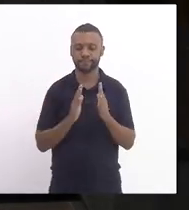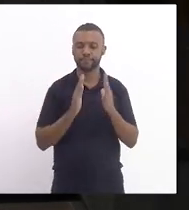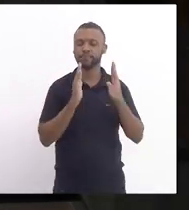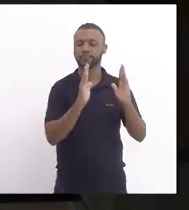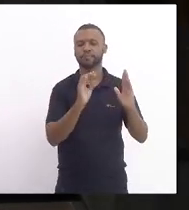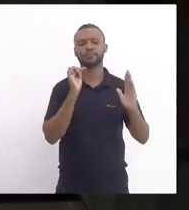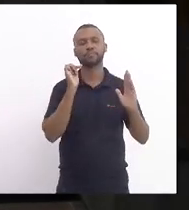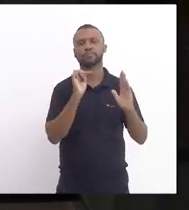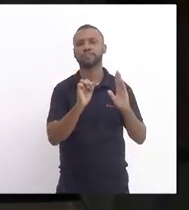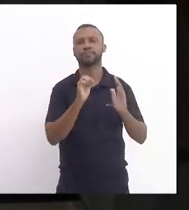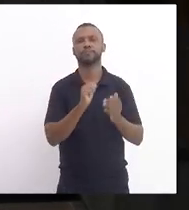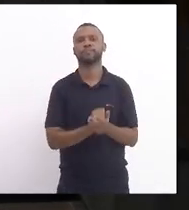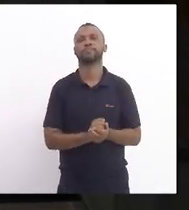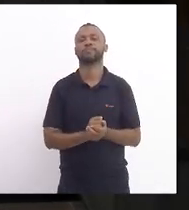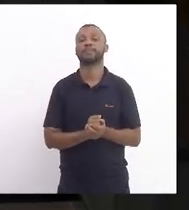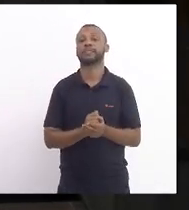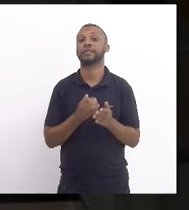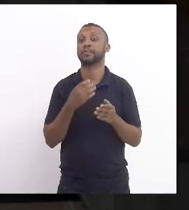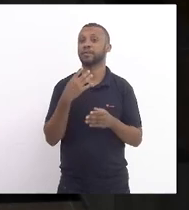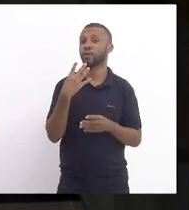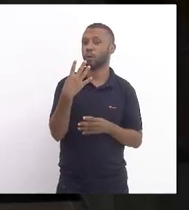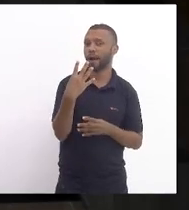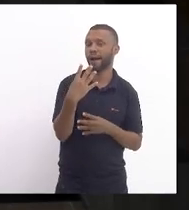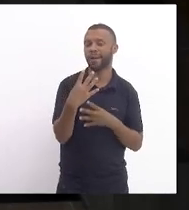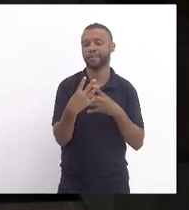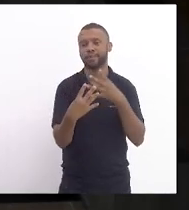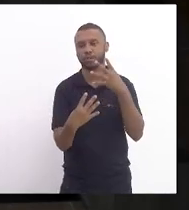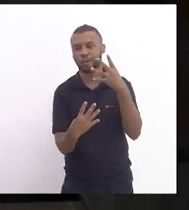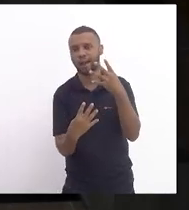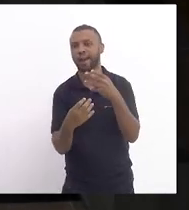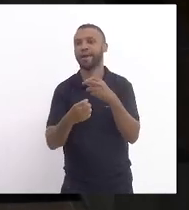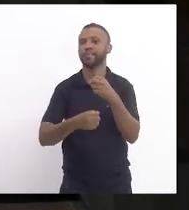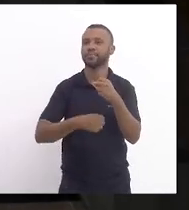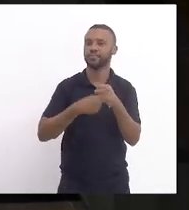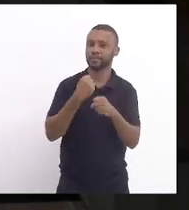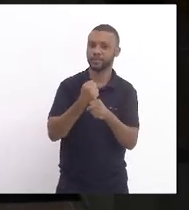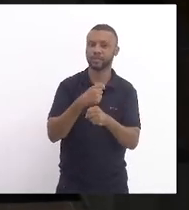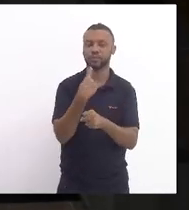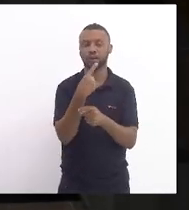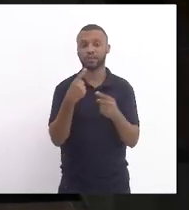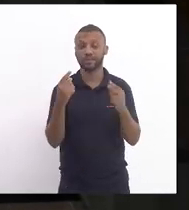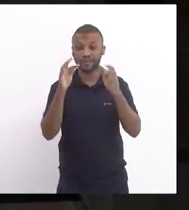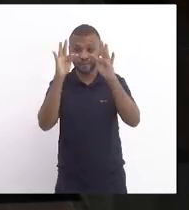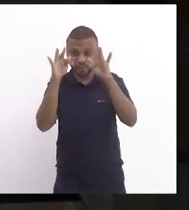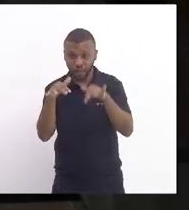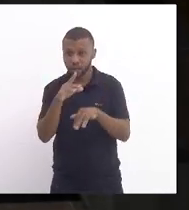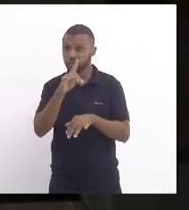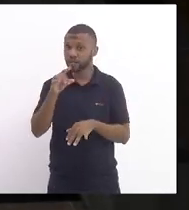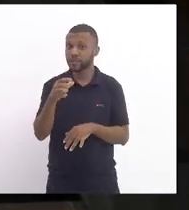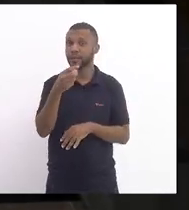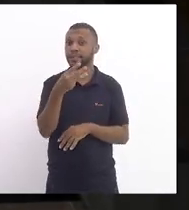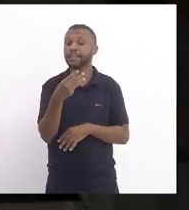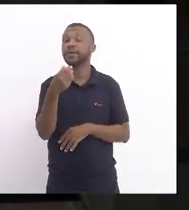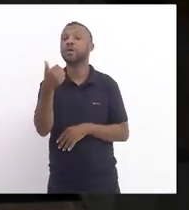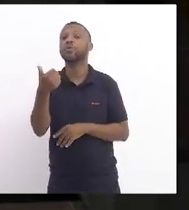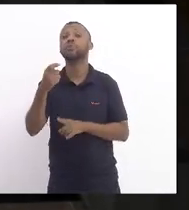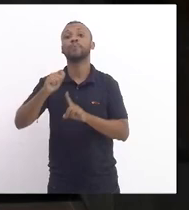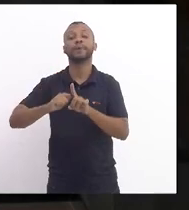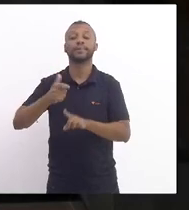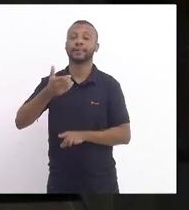e esse quadriênio que nós estamos hoje a findar em 31 dedezembro